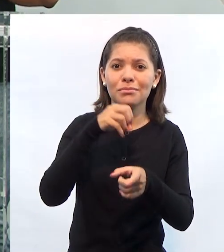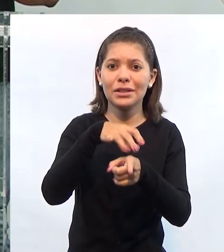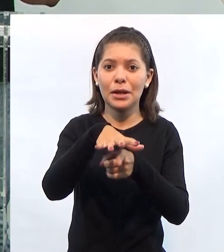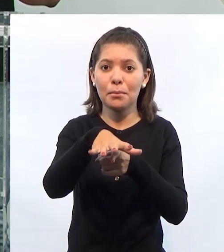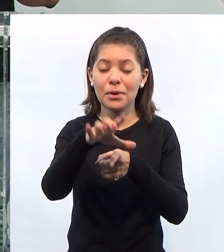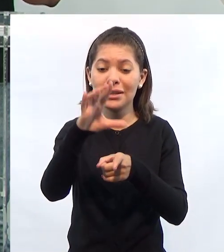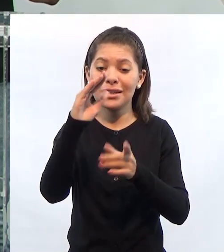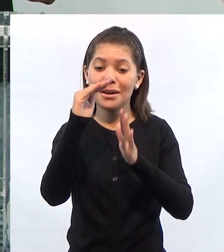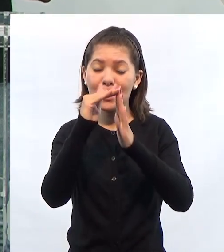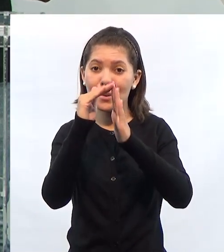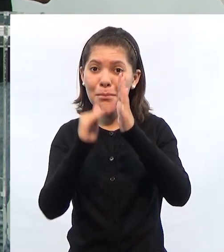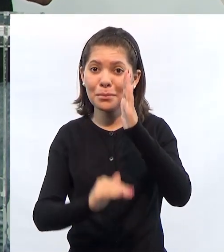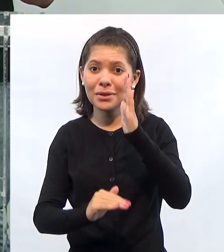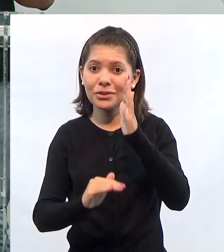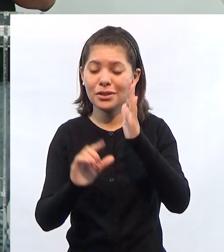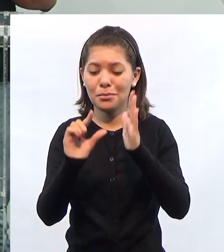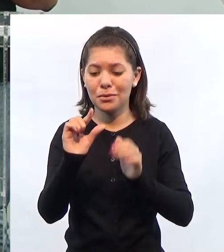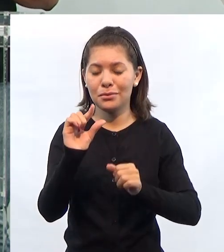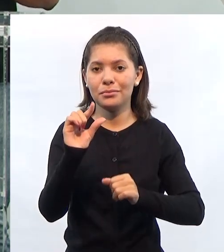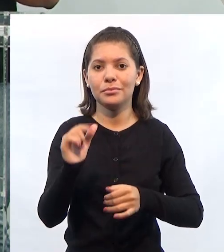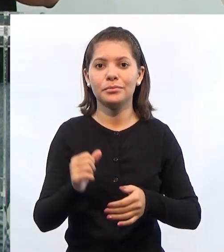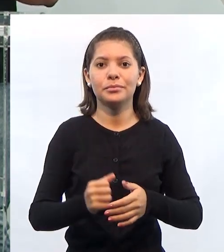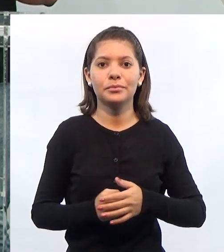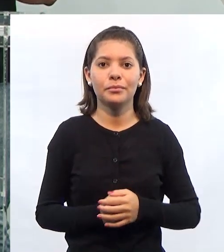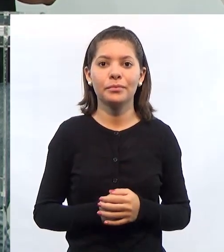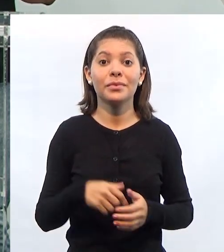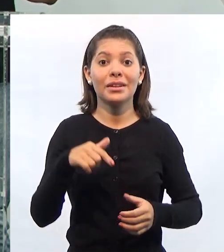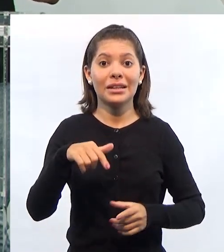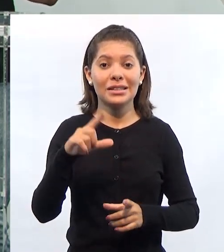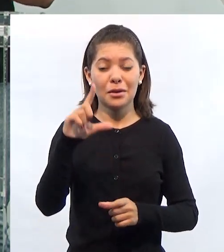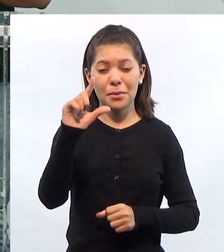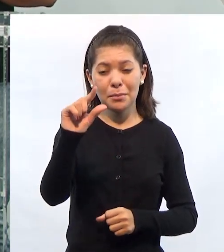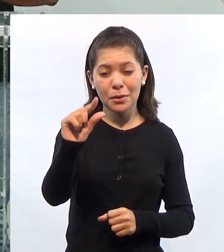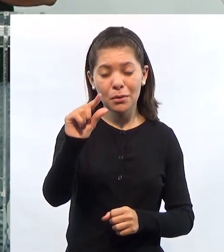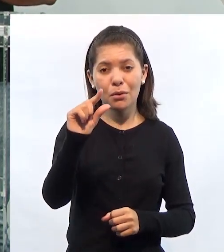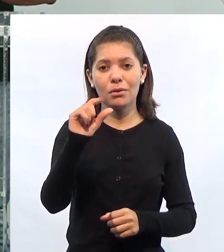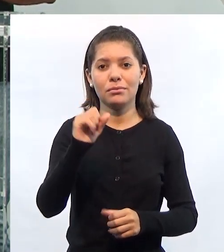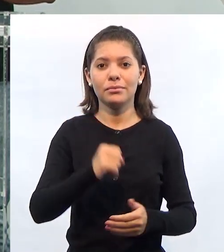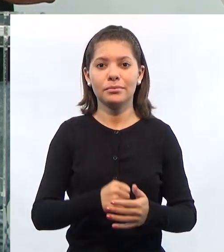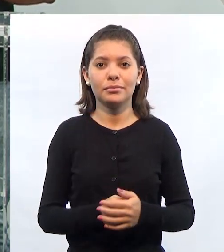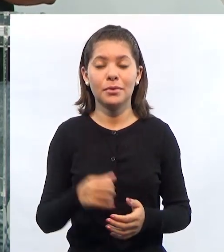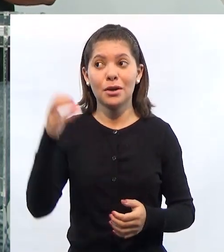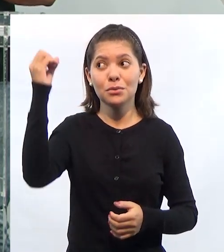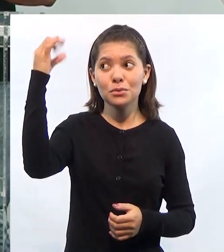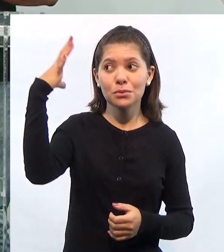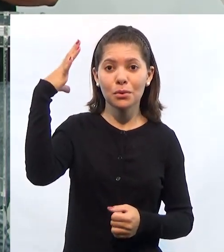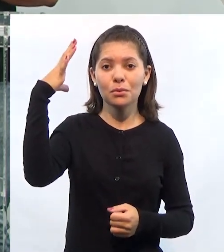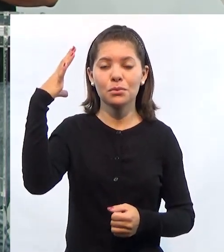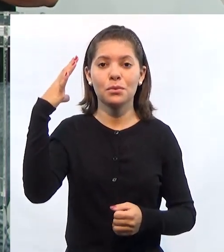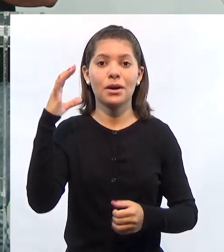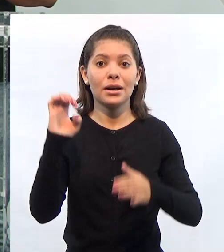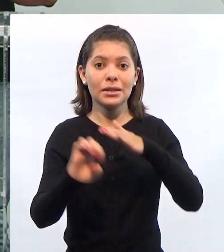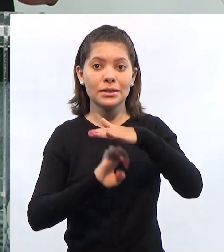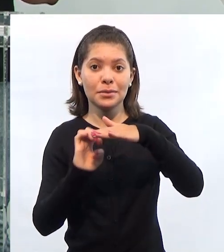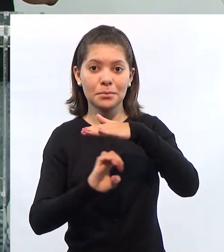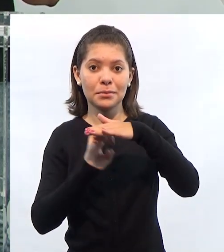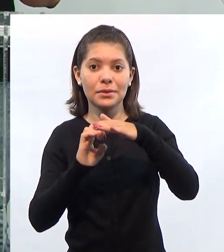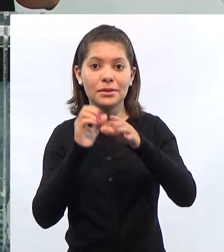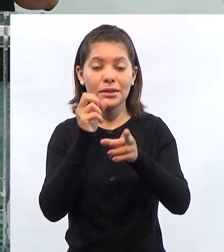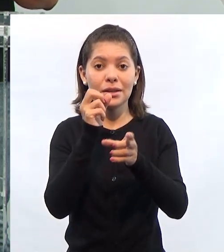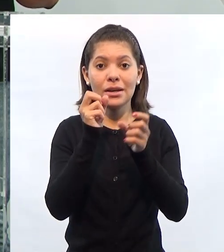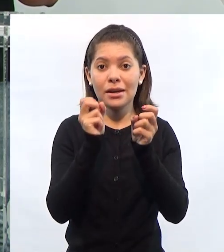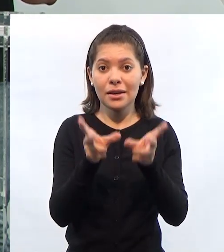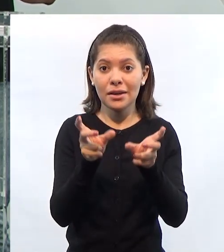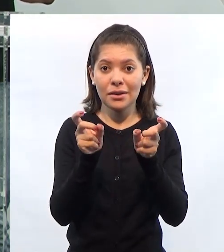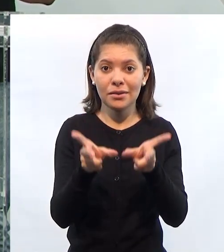menor. Durante essa época de menor demanda, as empresas que vendem esses insumos para os agricultores vai fazer